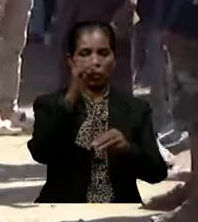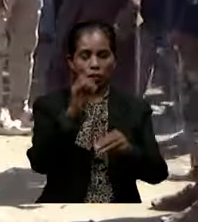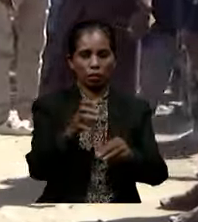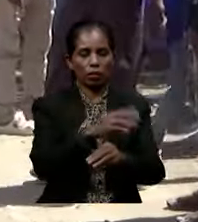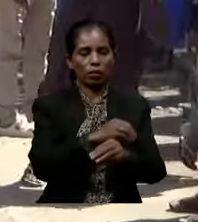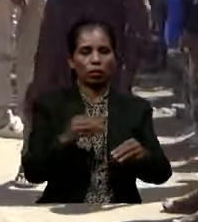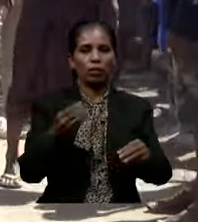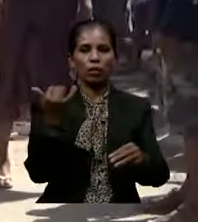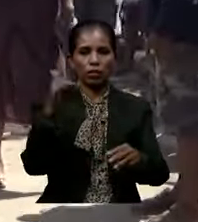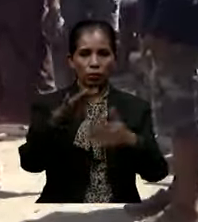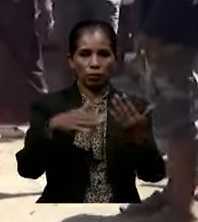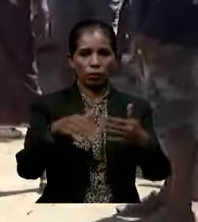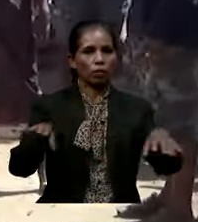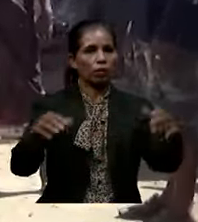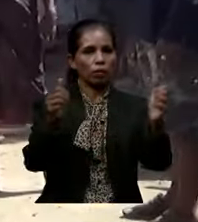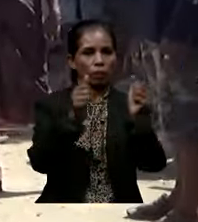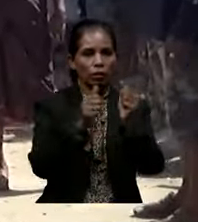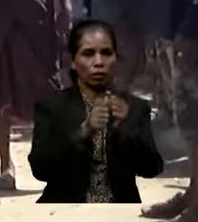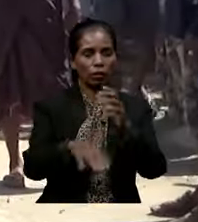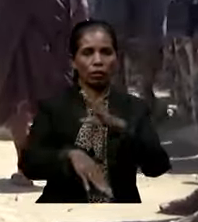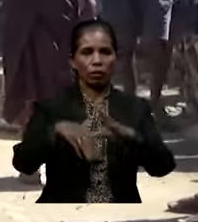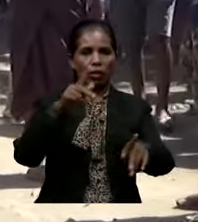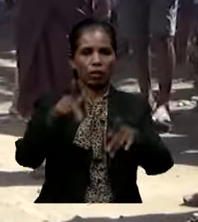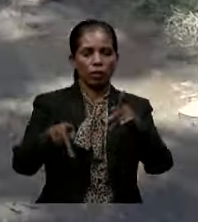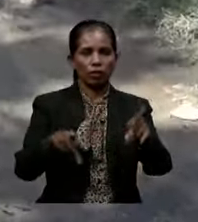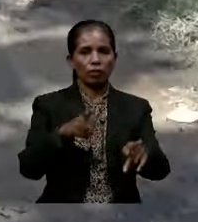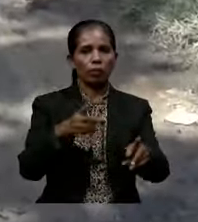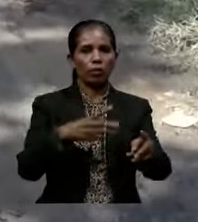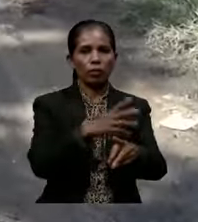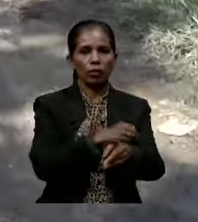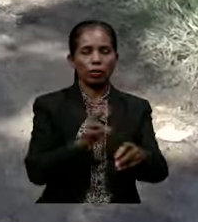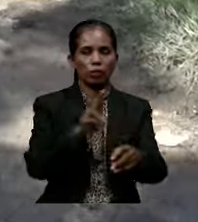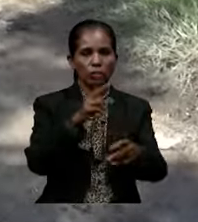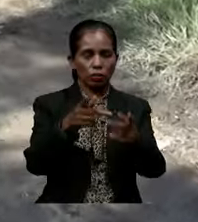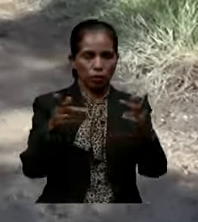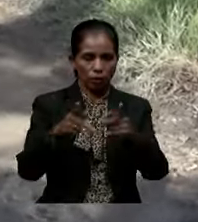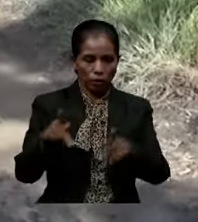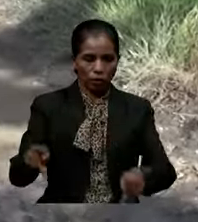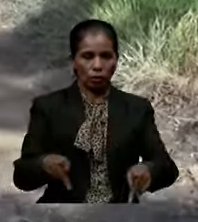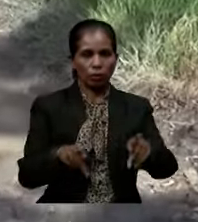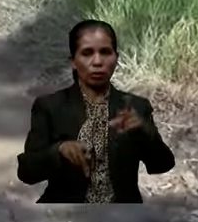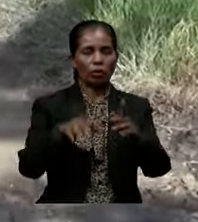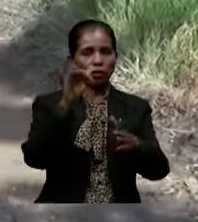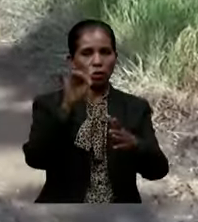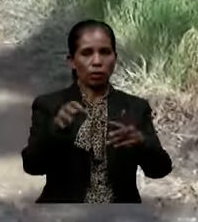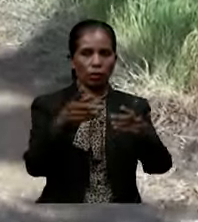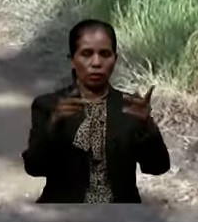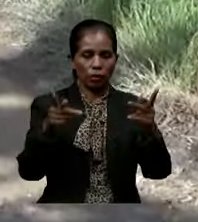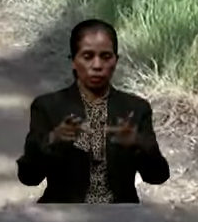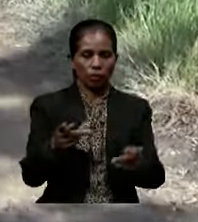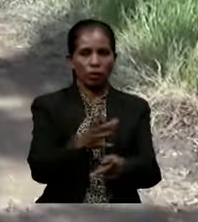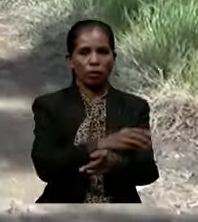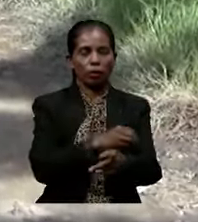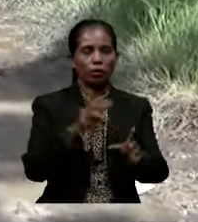autoridade local Sira, serviço a mútuo de essa comunidade, no vendedor Sira Nebe ocupa espaço público, ela e a área protegida